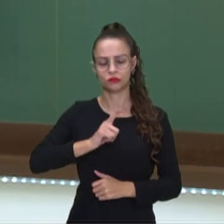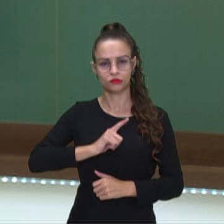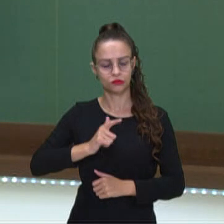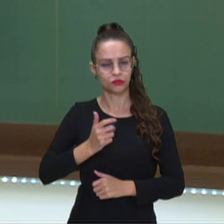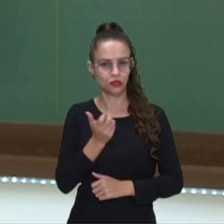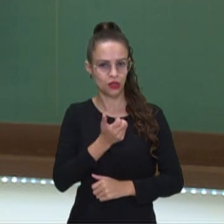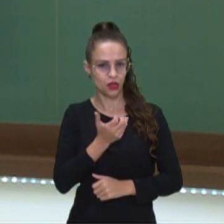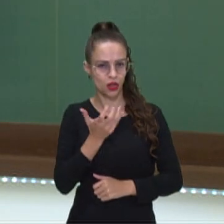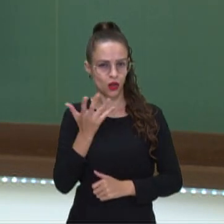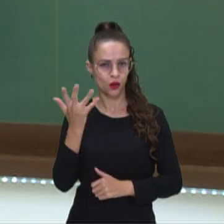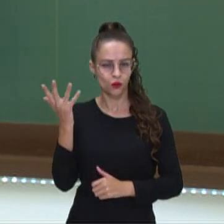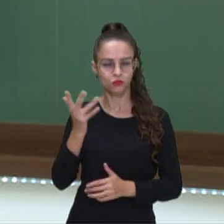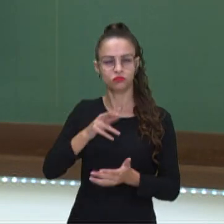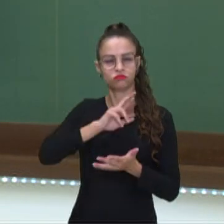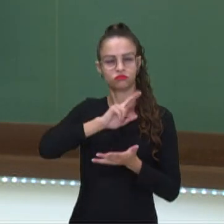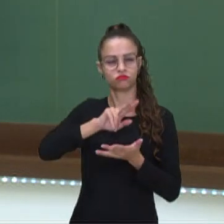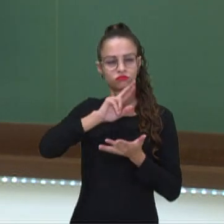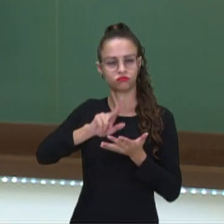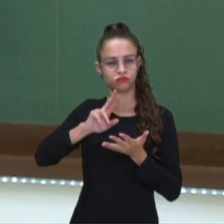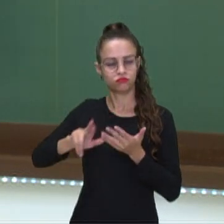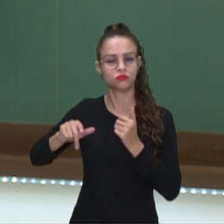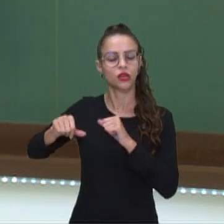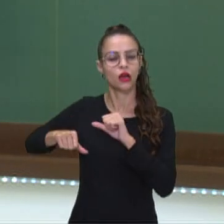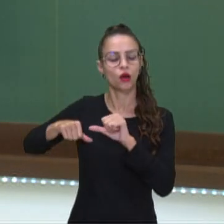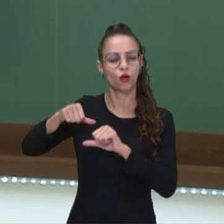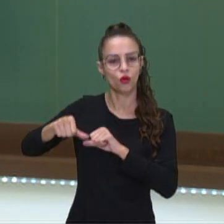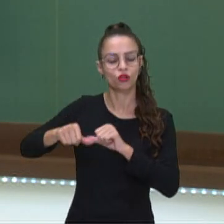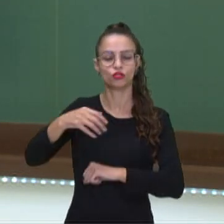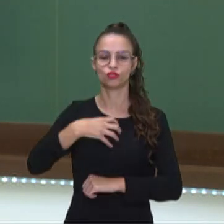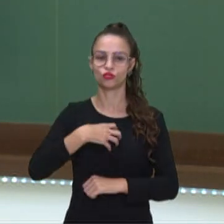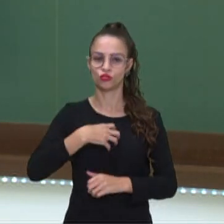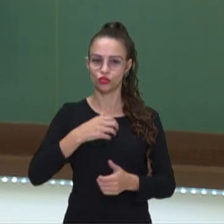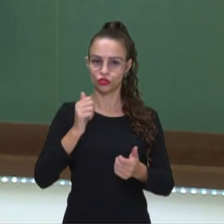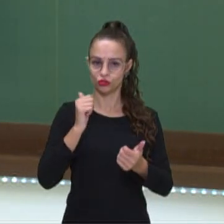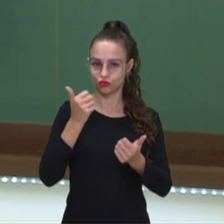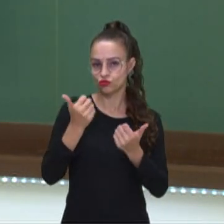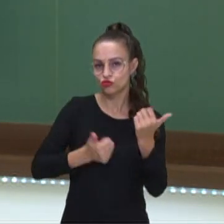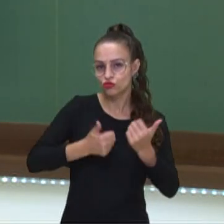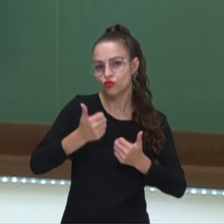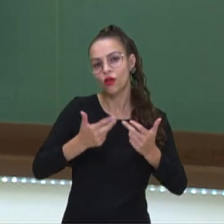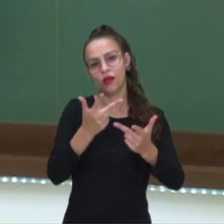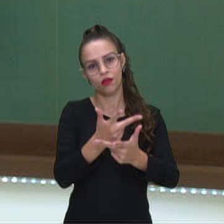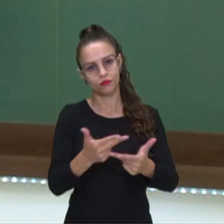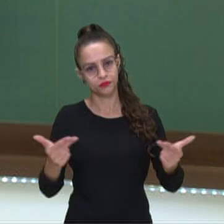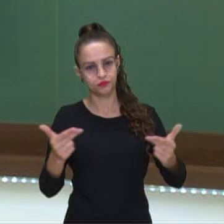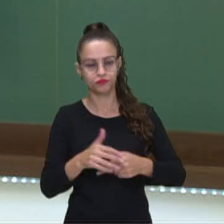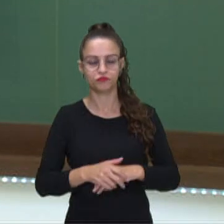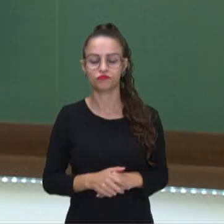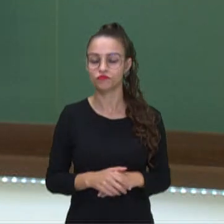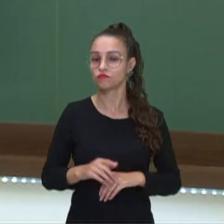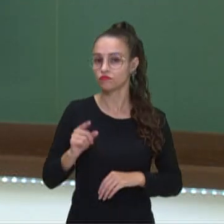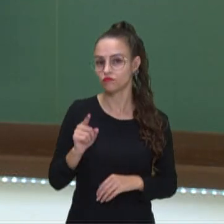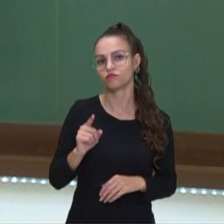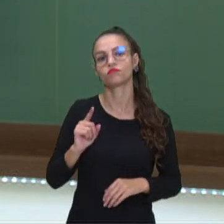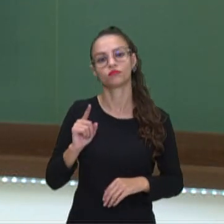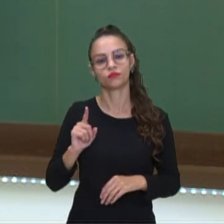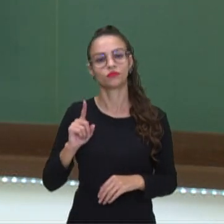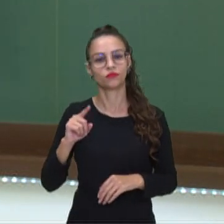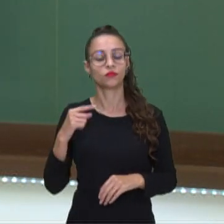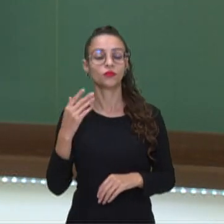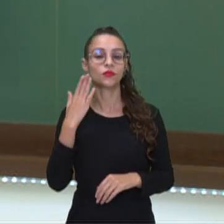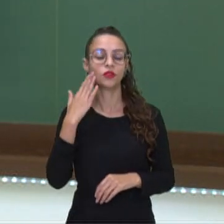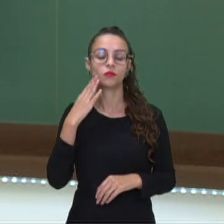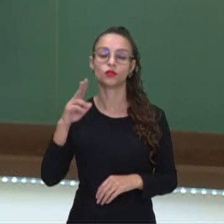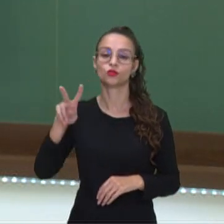algumas alterações, né, na forma de jogar e na forma como são interpretados. Isso a gente pode falar do VAR,